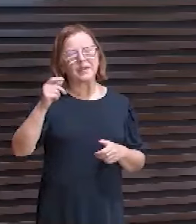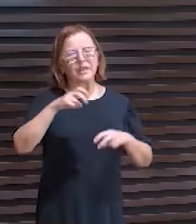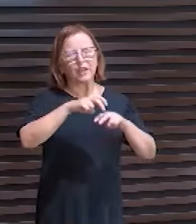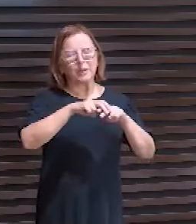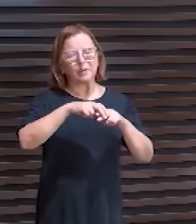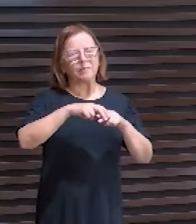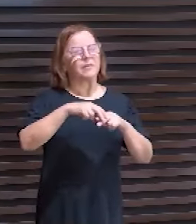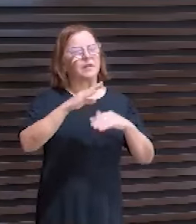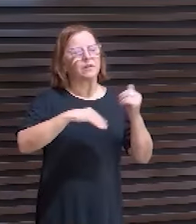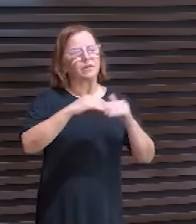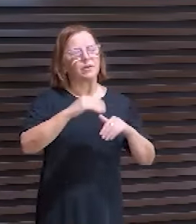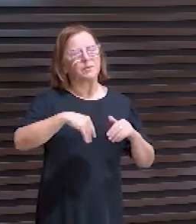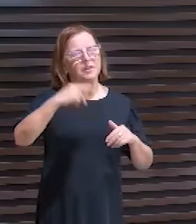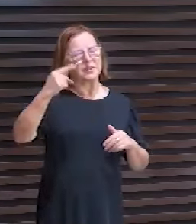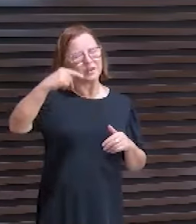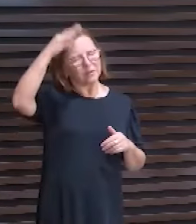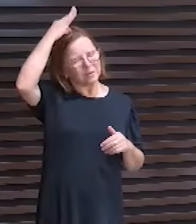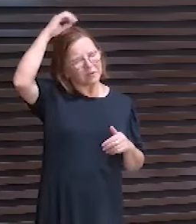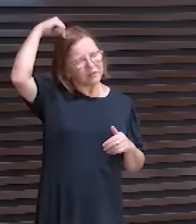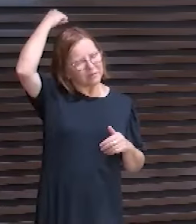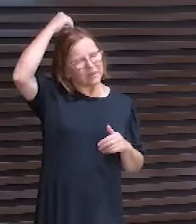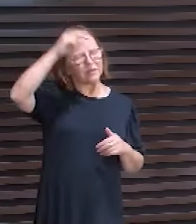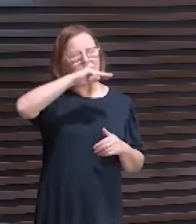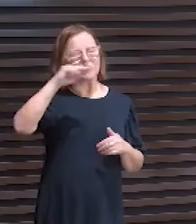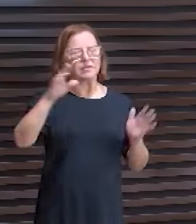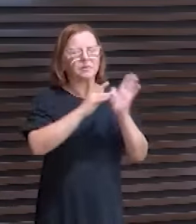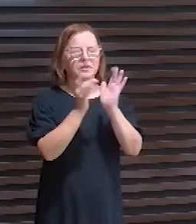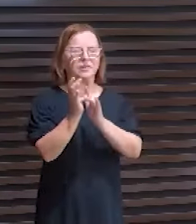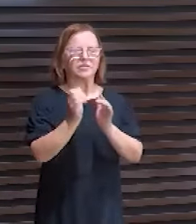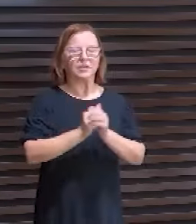Cristo em nome de Jesus nós Oramos